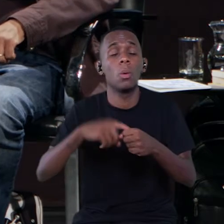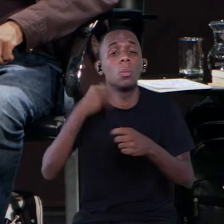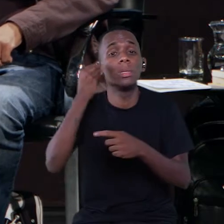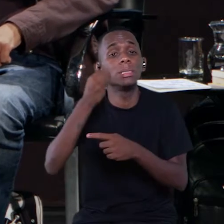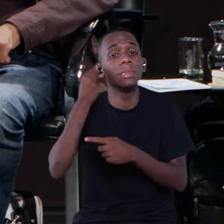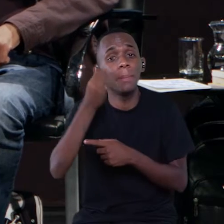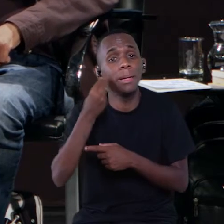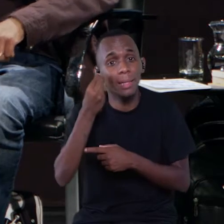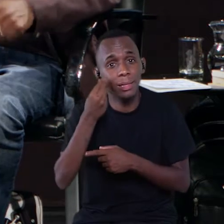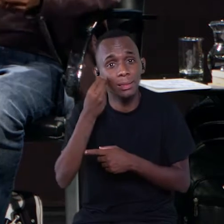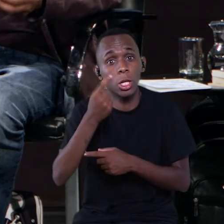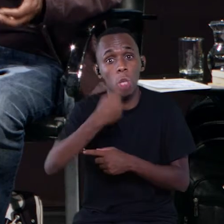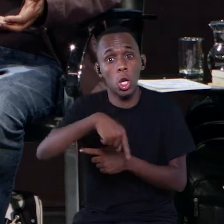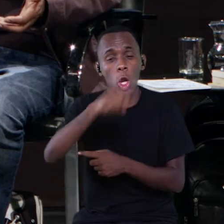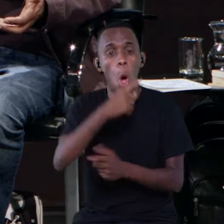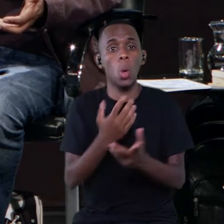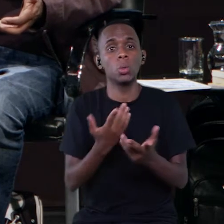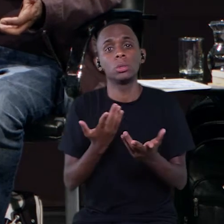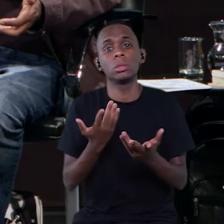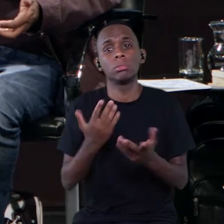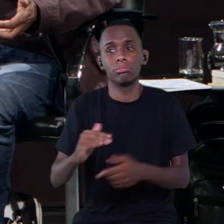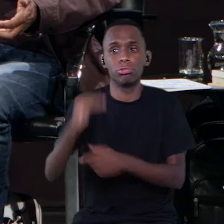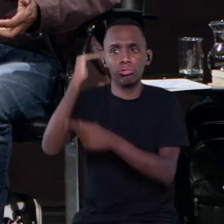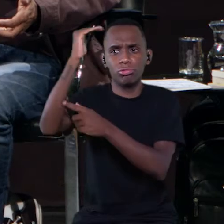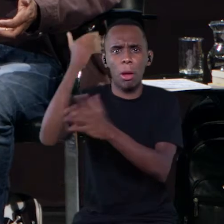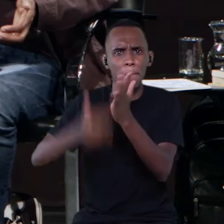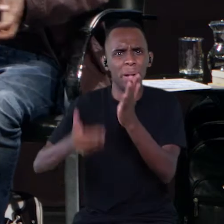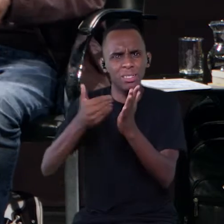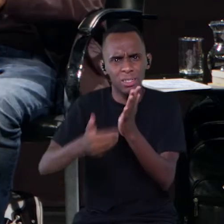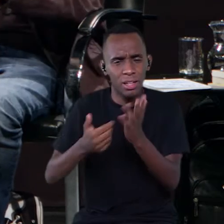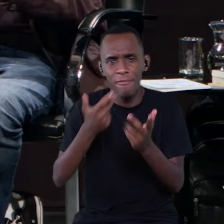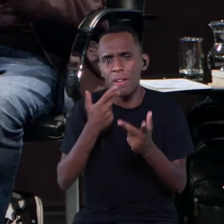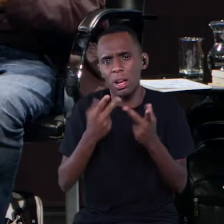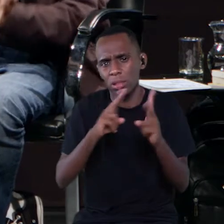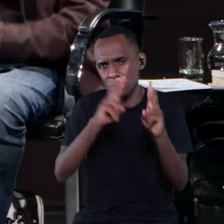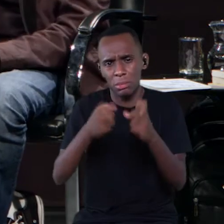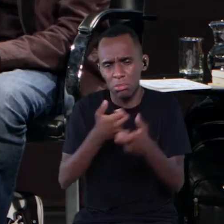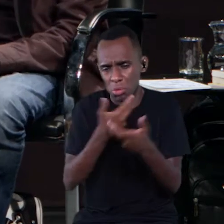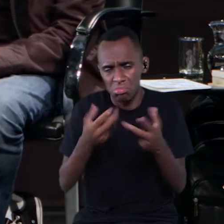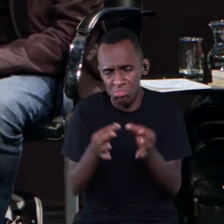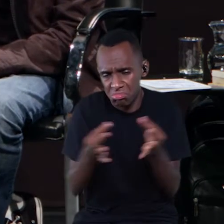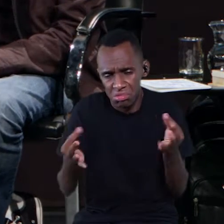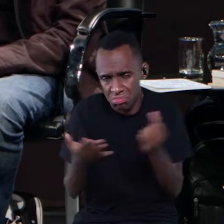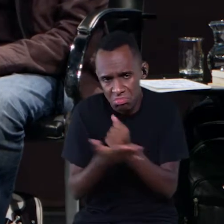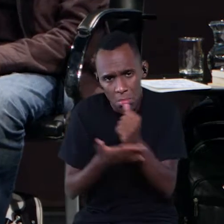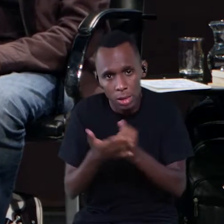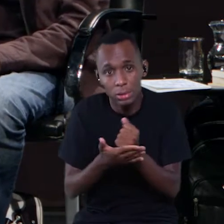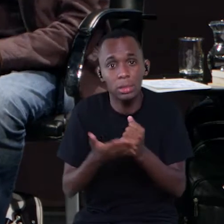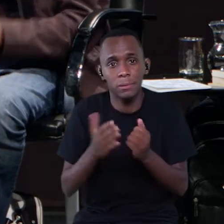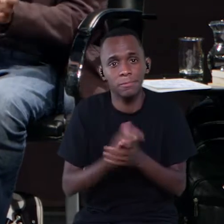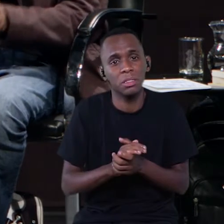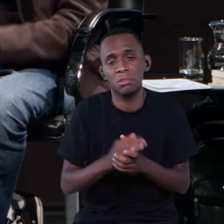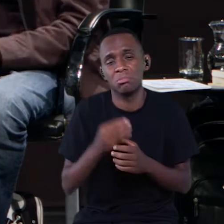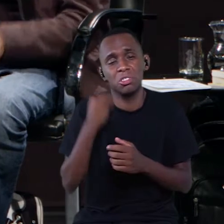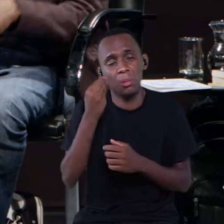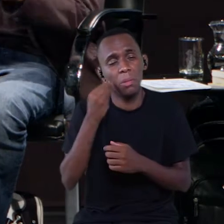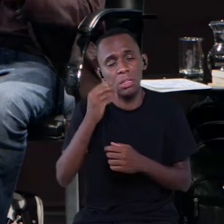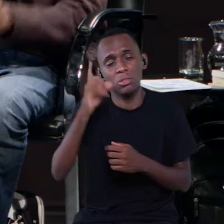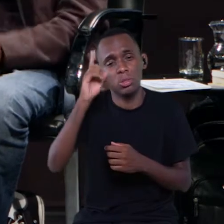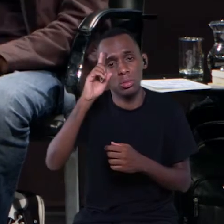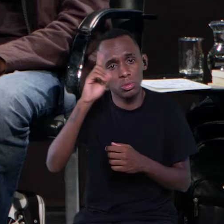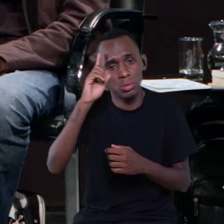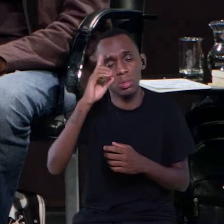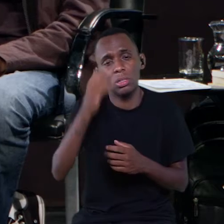lírica que nós, adultos, fomos perdendo com o tempo, né? De falar de coisas básicas, modestas, né? Das coisas do dia a dia, o pé